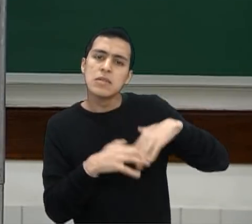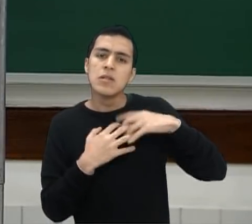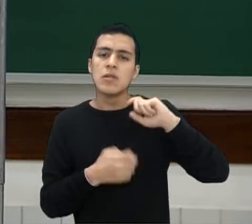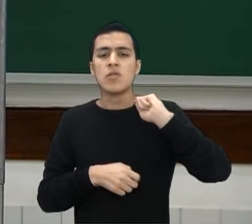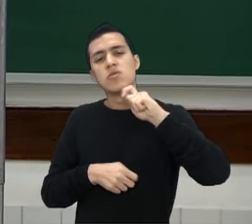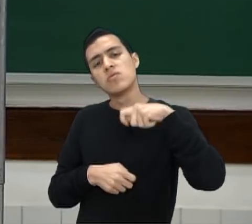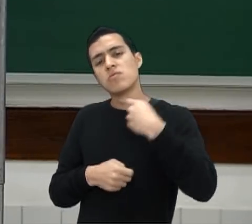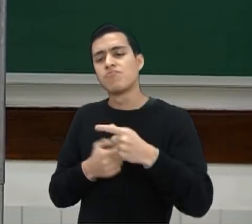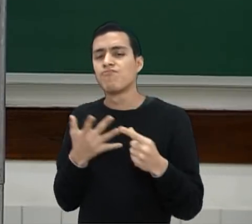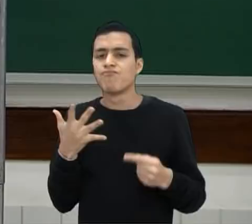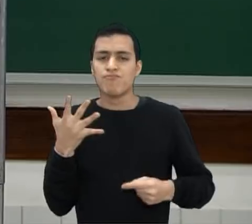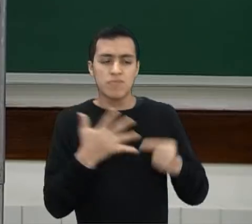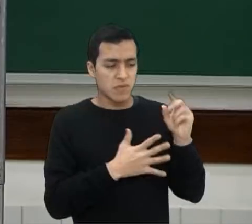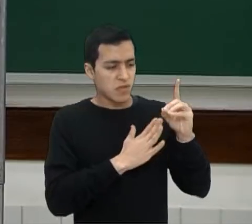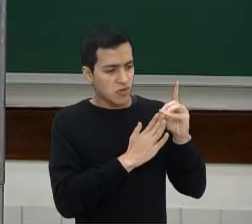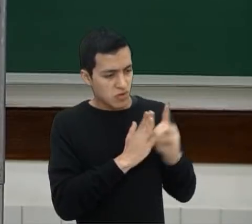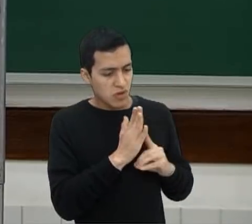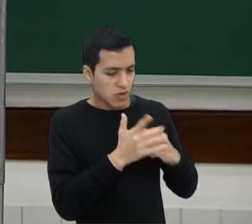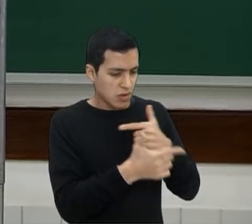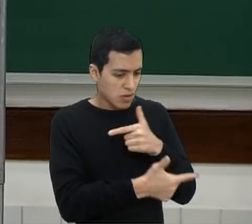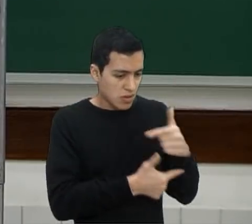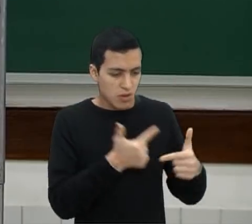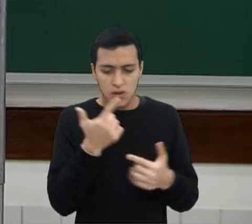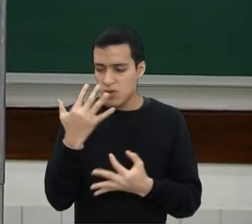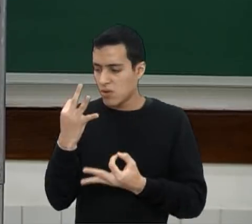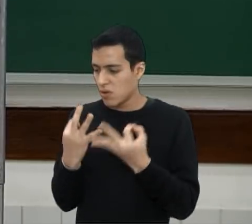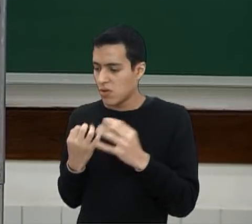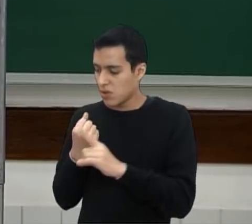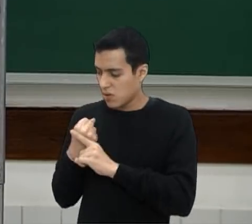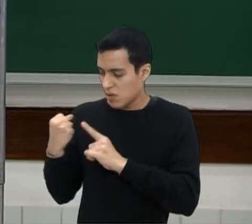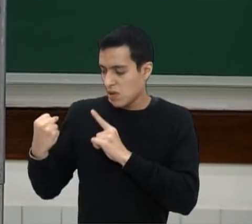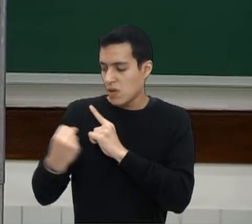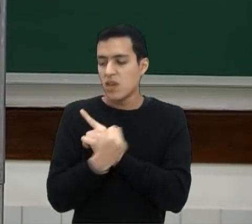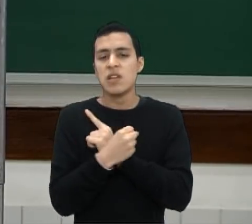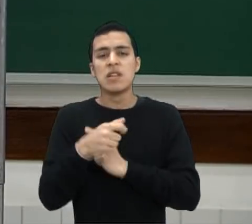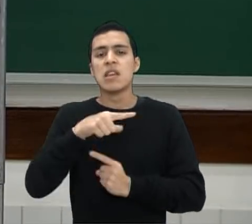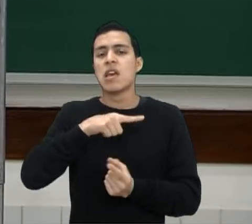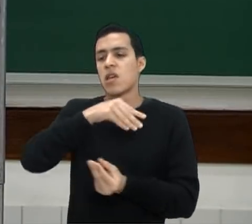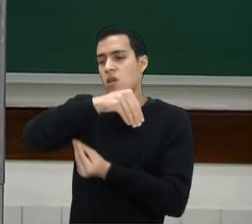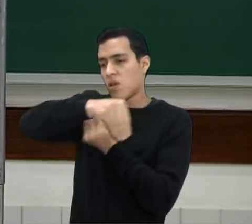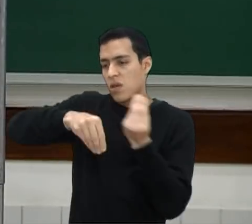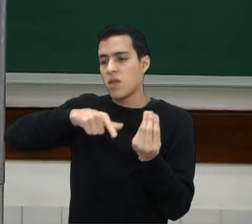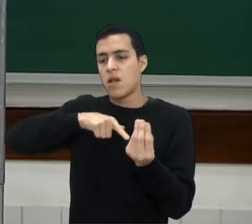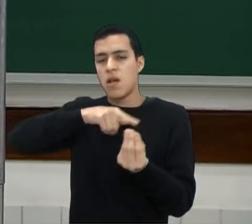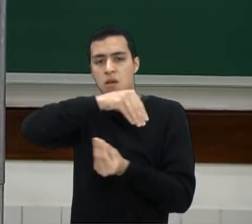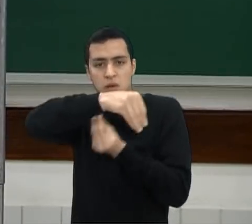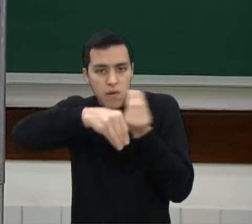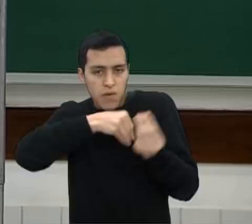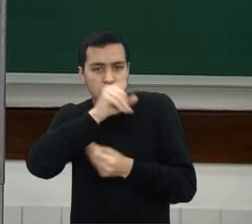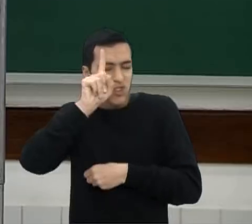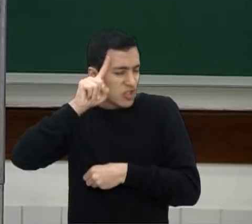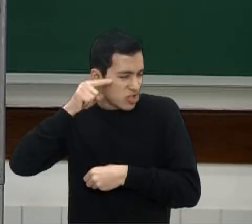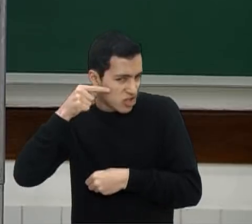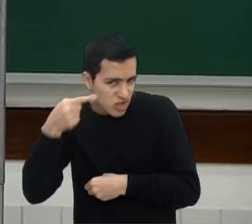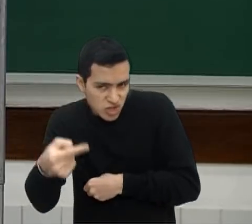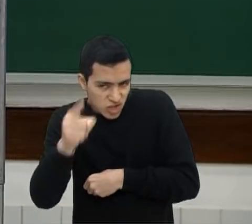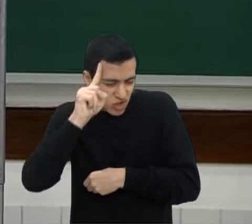essas questões de direito trabalhista, de justiça social, que envolvem aí, né, o cotidiano do nosso